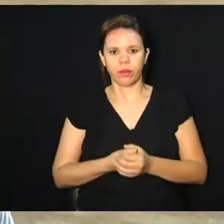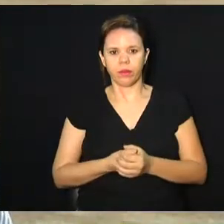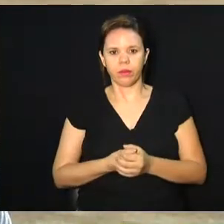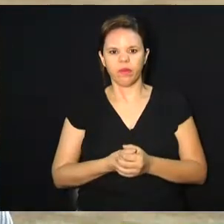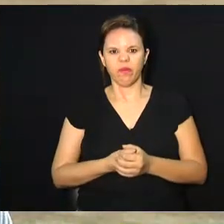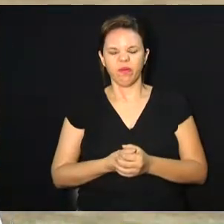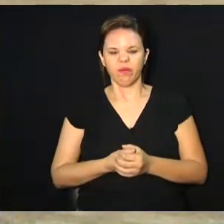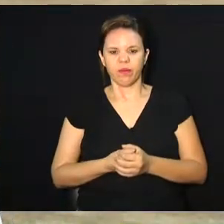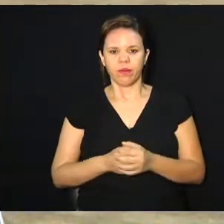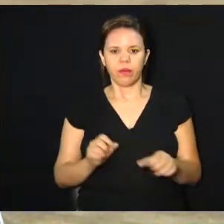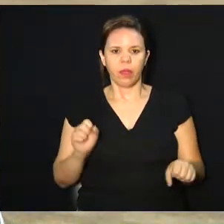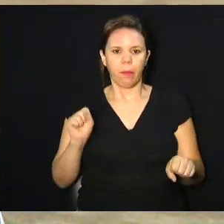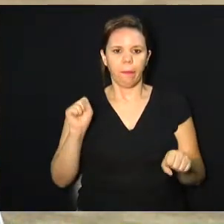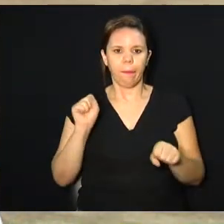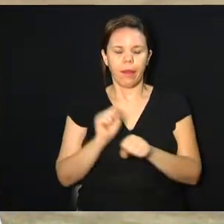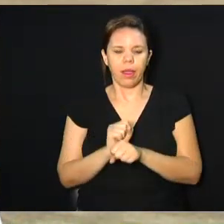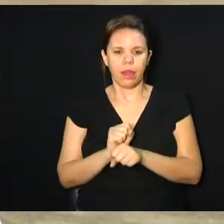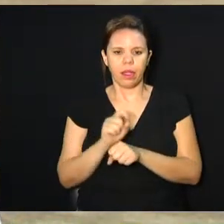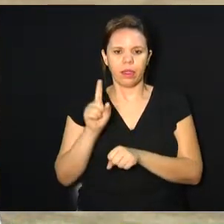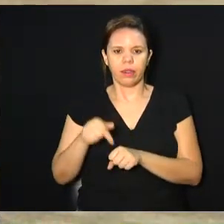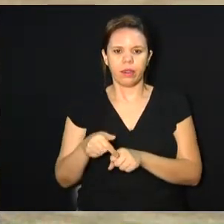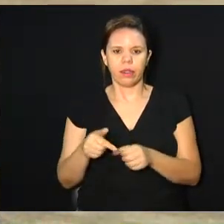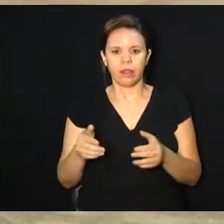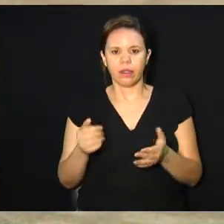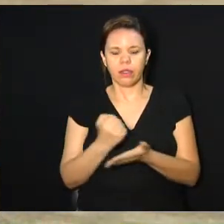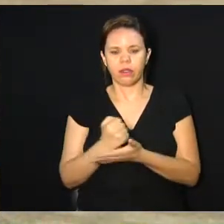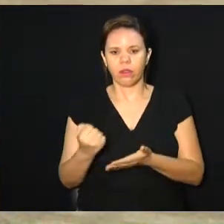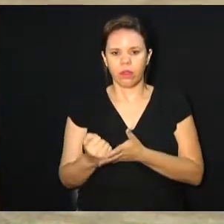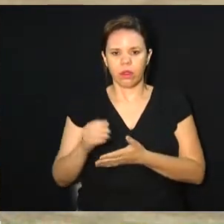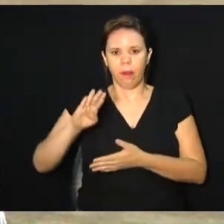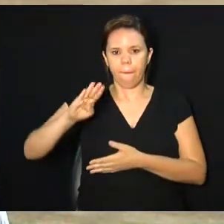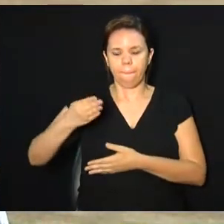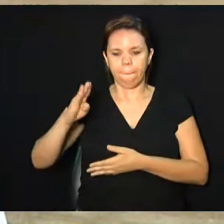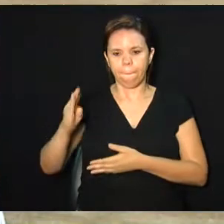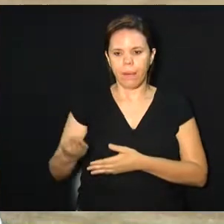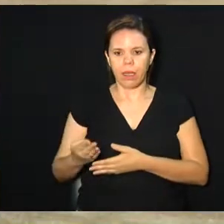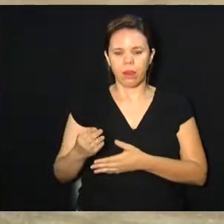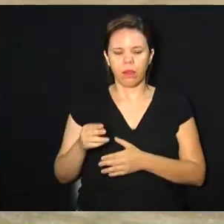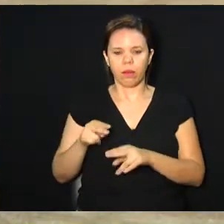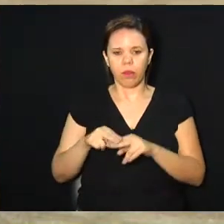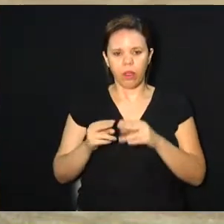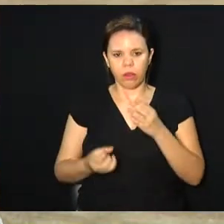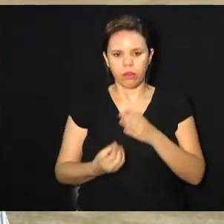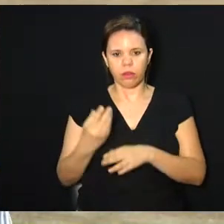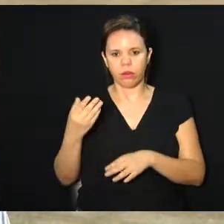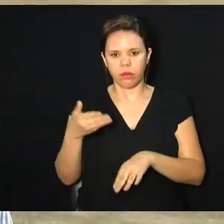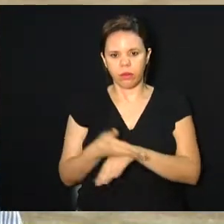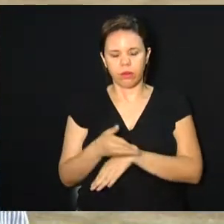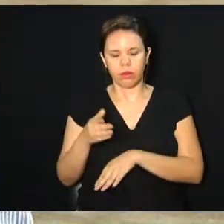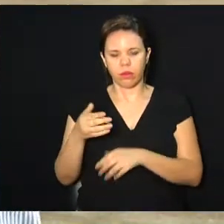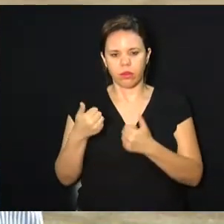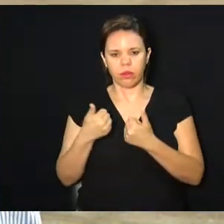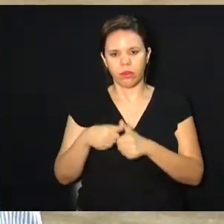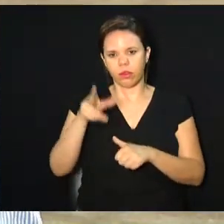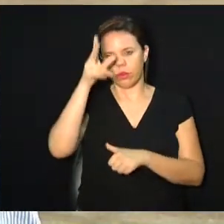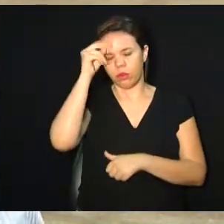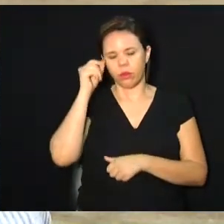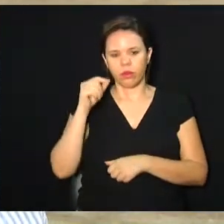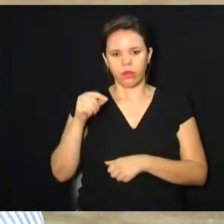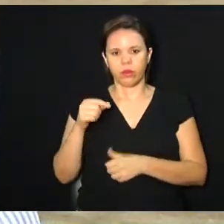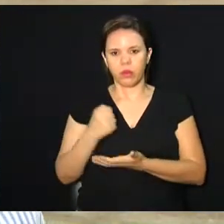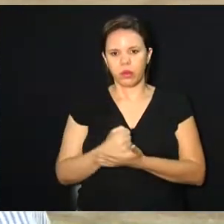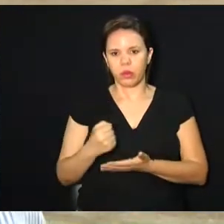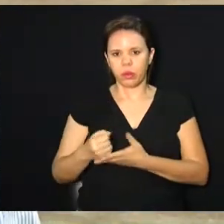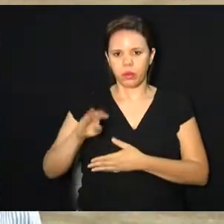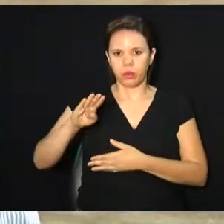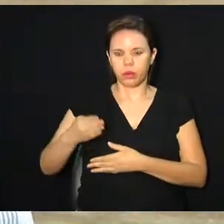a suspensão dessa licitação bilionária que envolve o transporte público de Campinas. Uma licitação